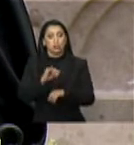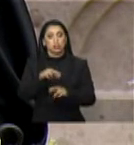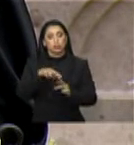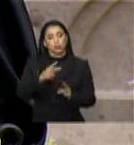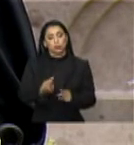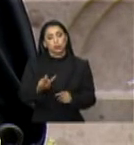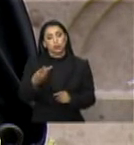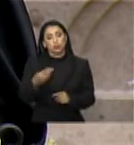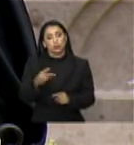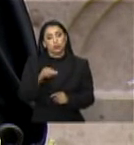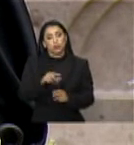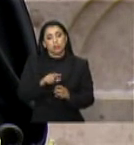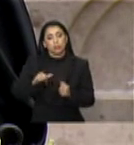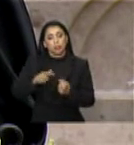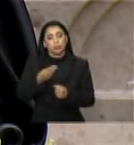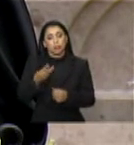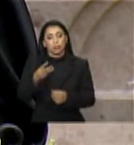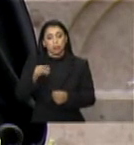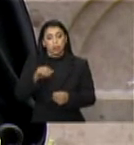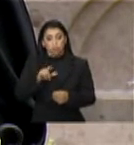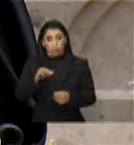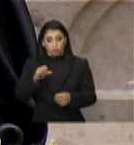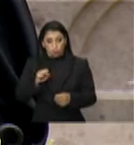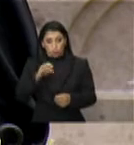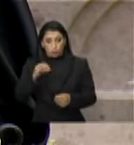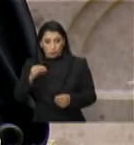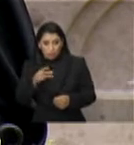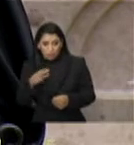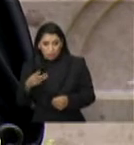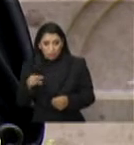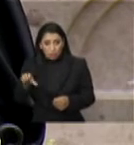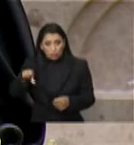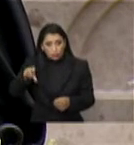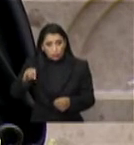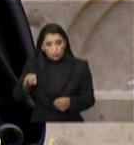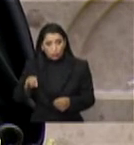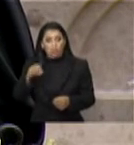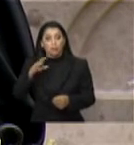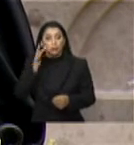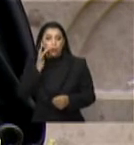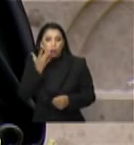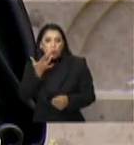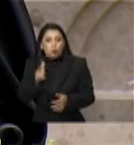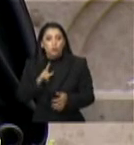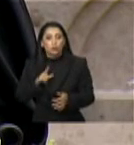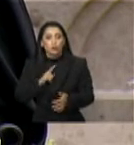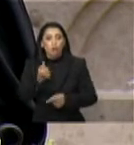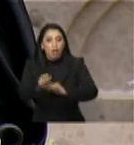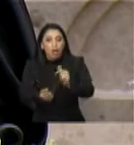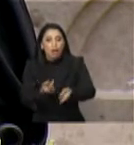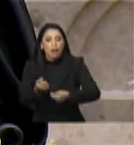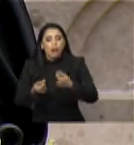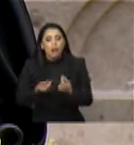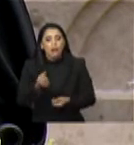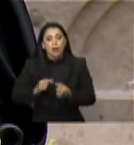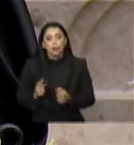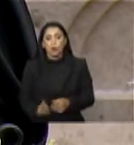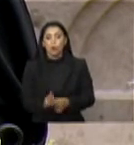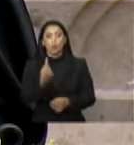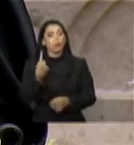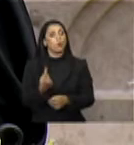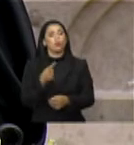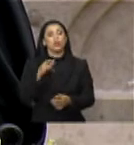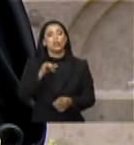do artigo primeiro da lei 833 e 90 porque o ouro enquanto a de financeiramente campeão sujeito essa exclusivamente